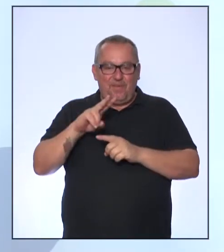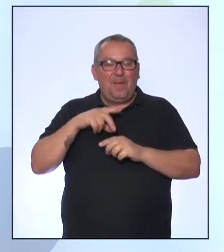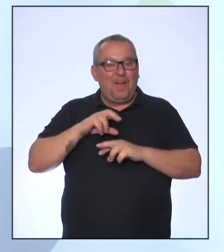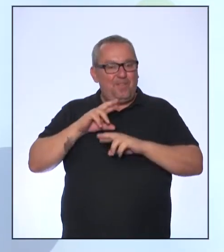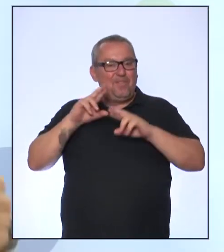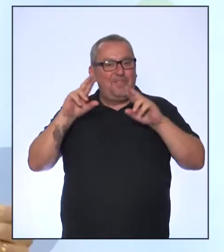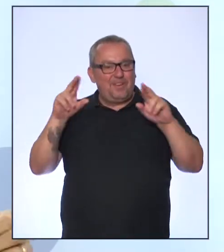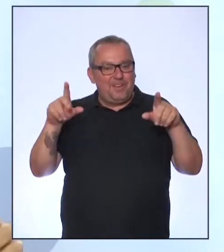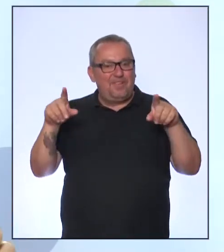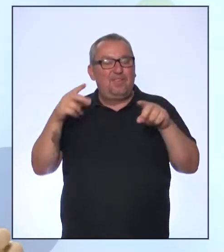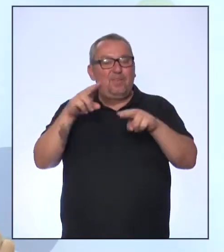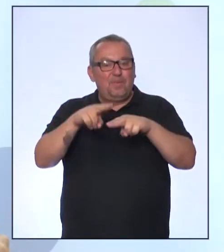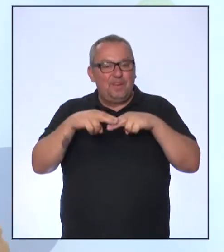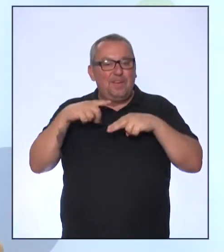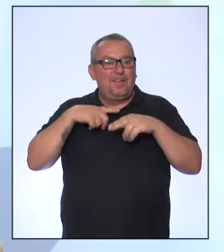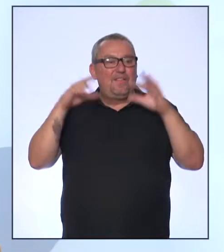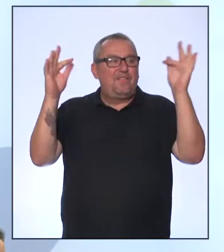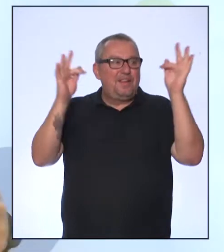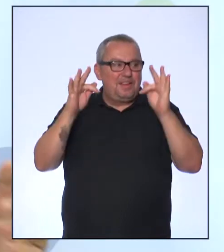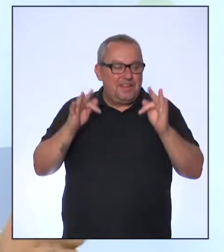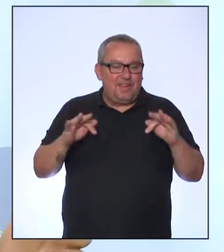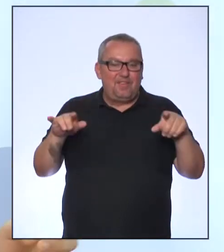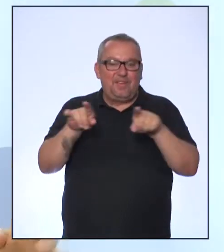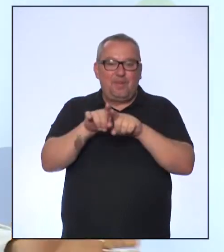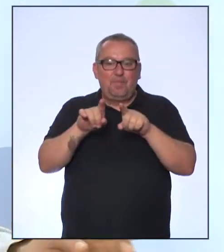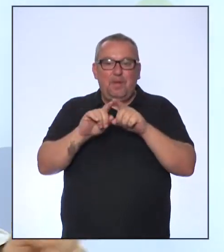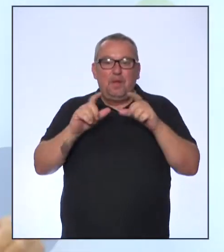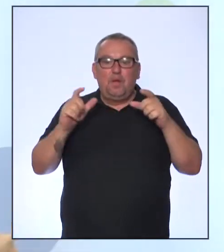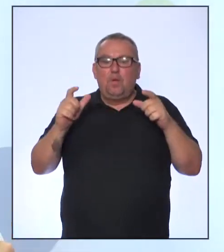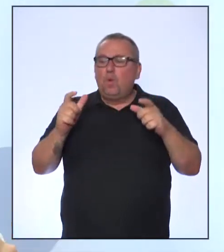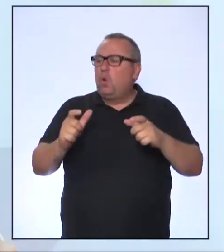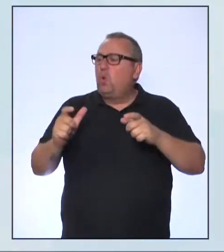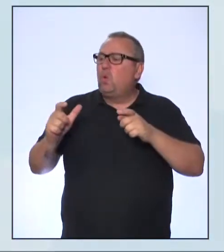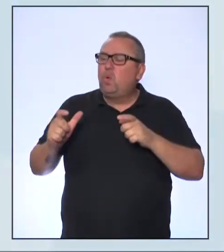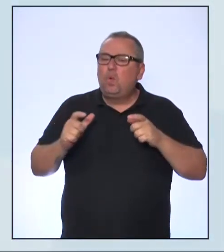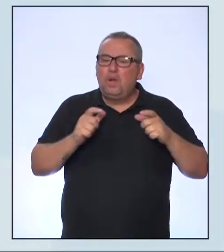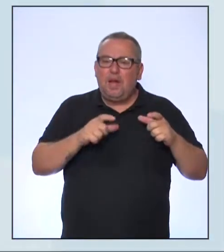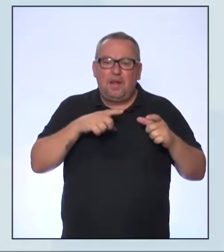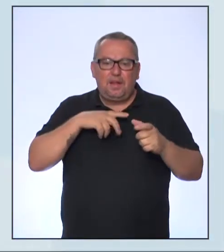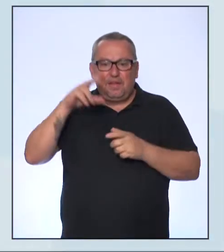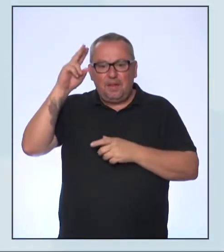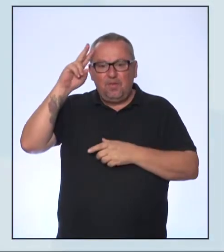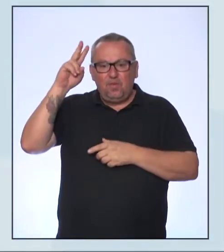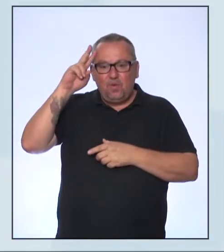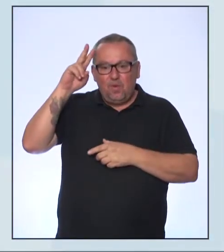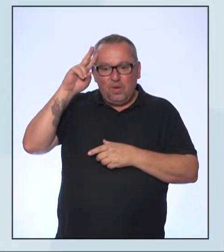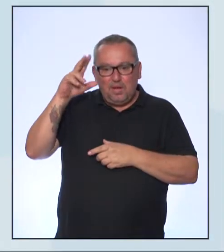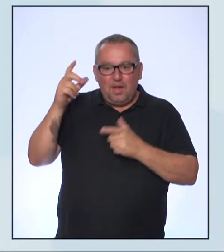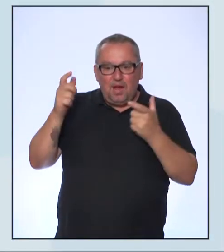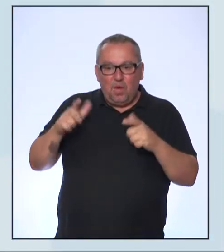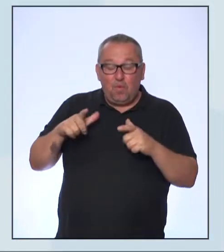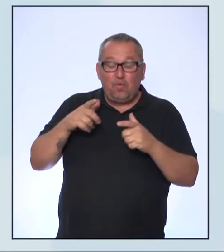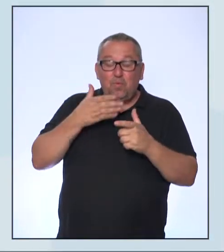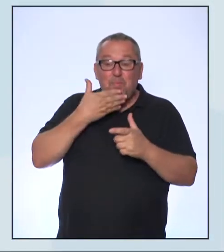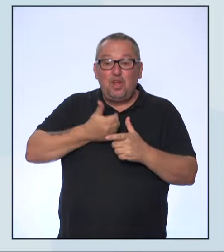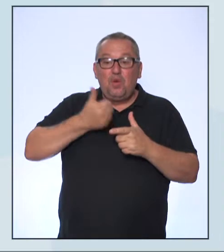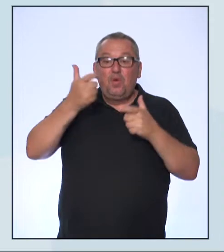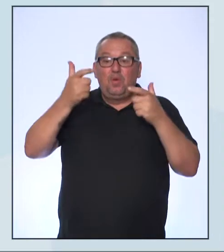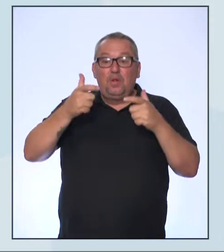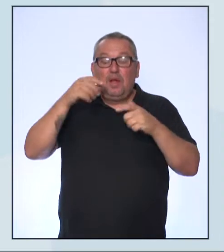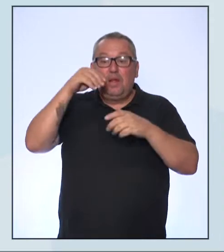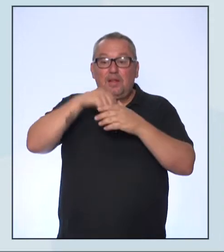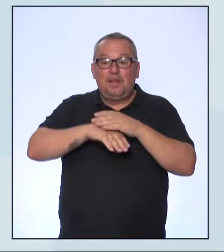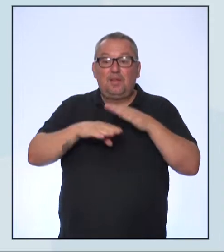por causa da questão da felicidade. O espaço, qual que é o lugar que se passa a história? Hoje o melhor lugar para contar a história é a